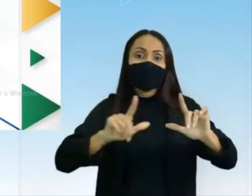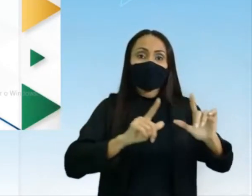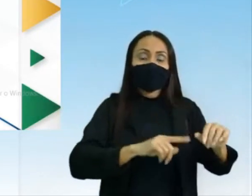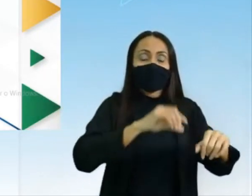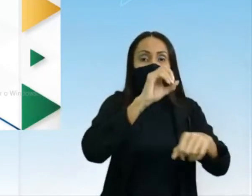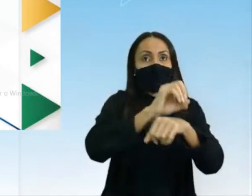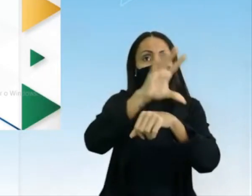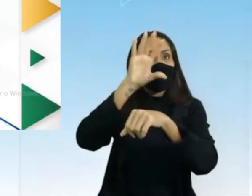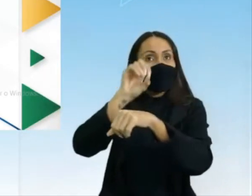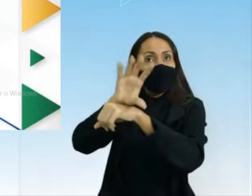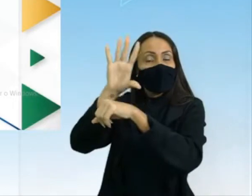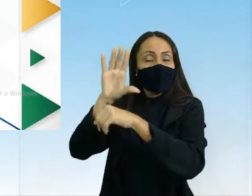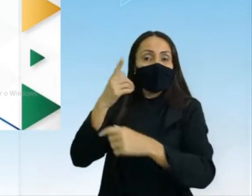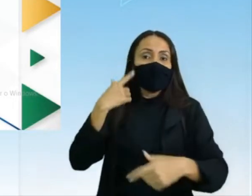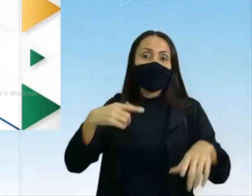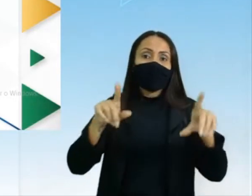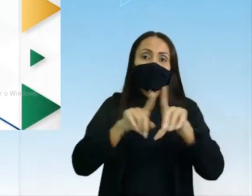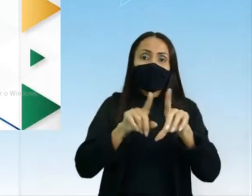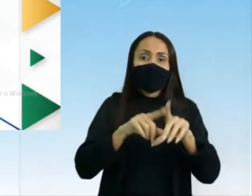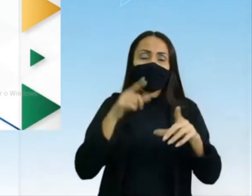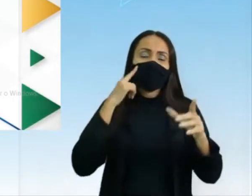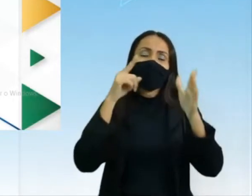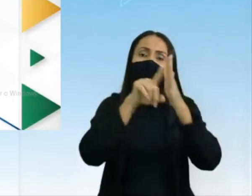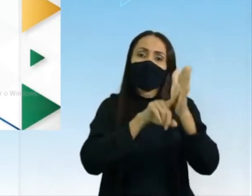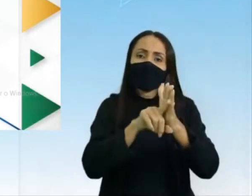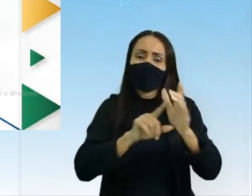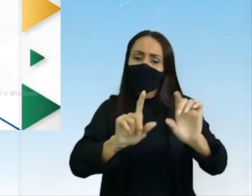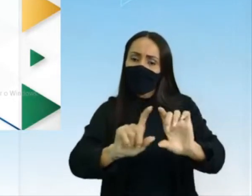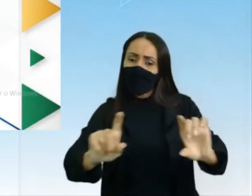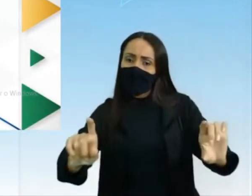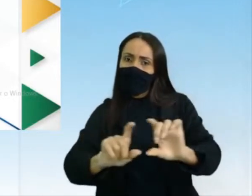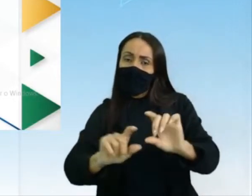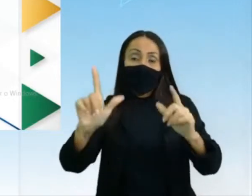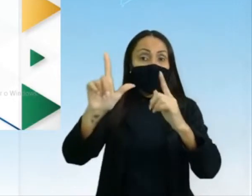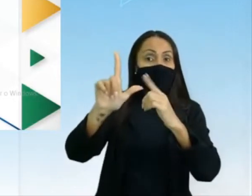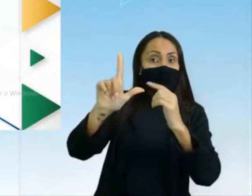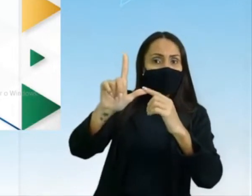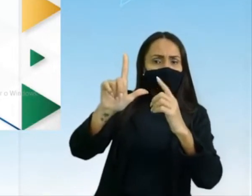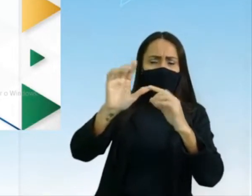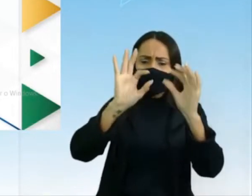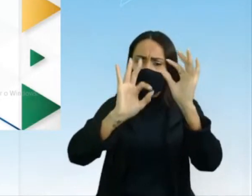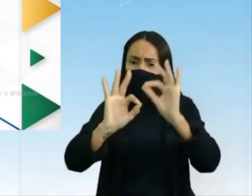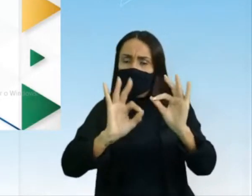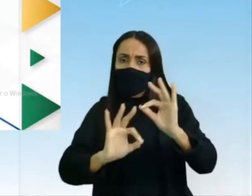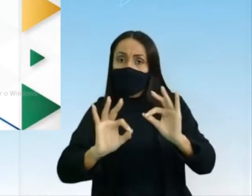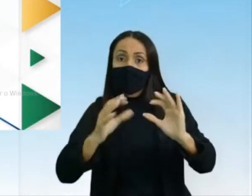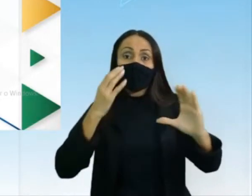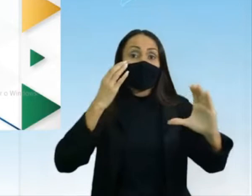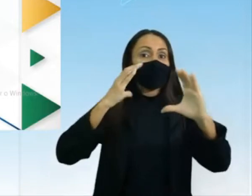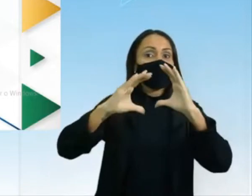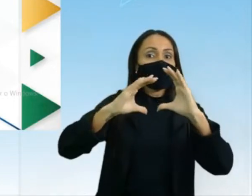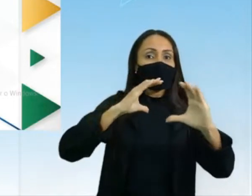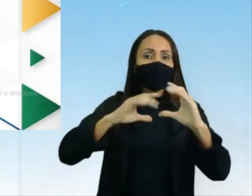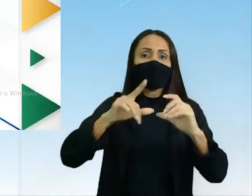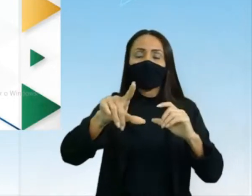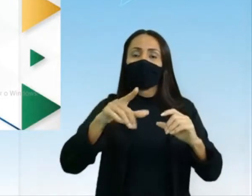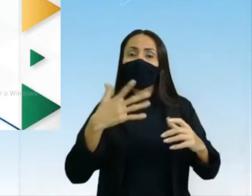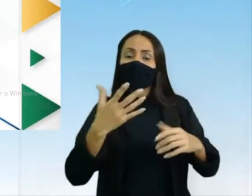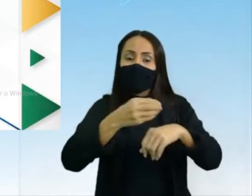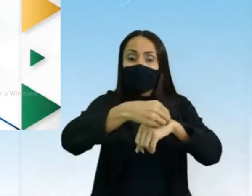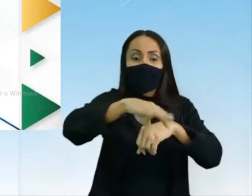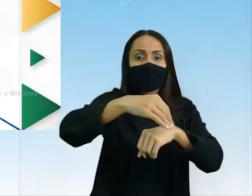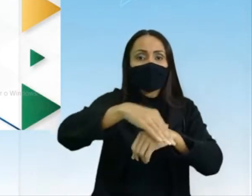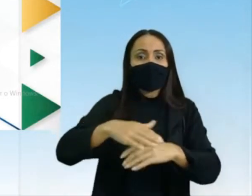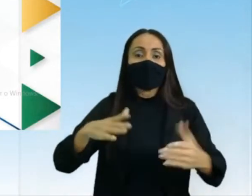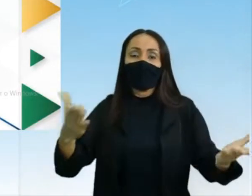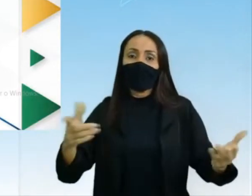tudo isso deve ter uma fonte, um cuidado, olha as letras, certo? Olha só a comunicação que você quer passar. E